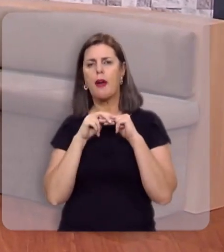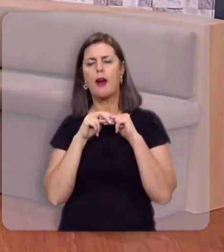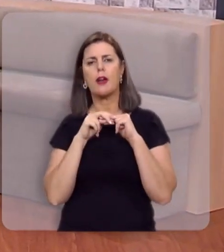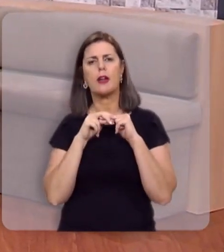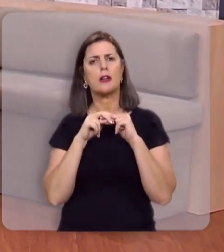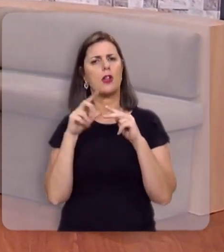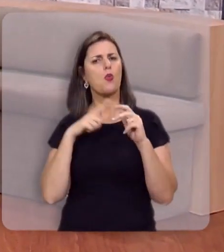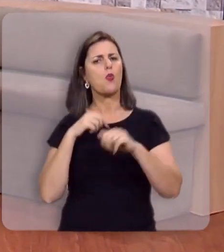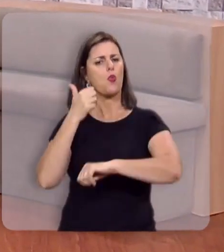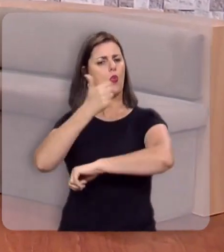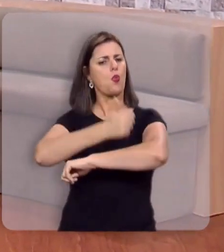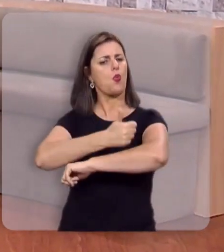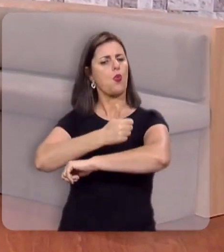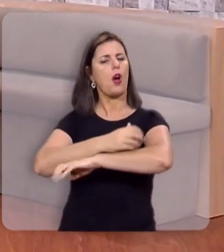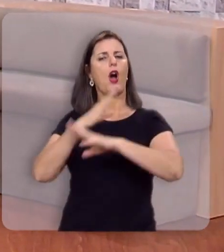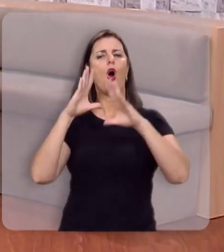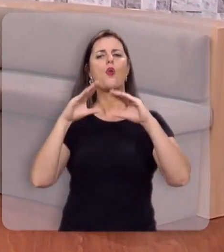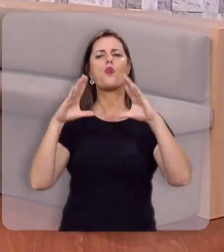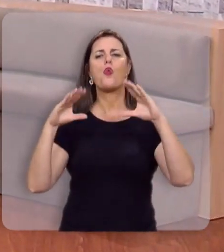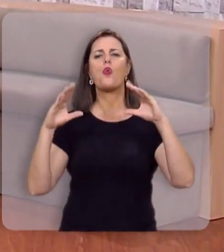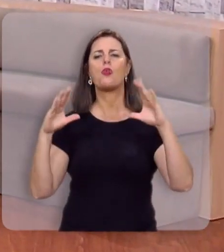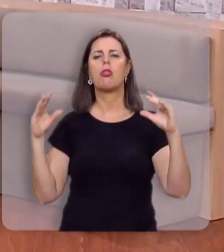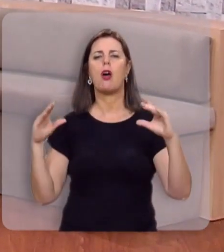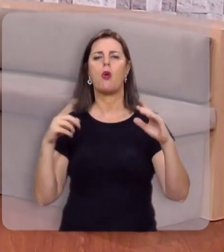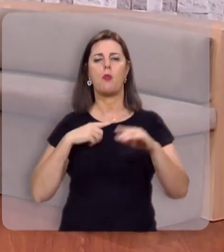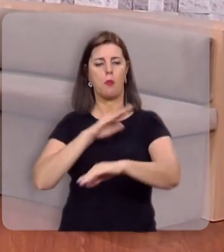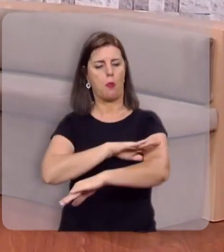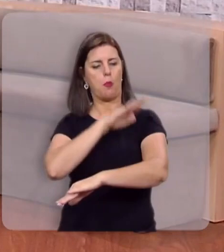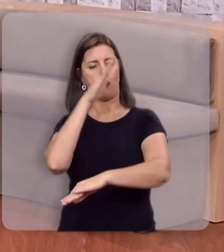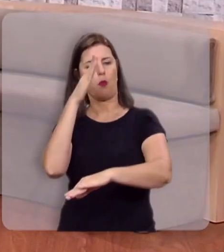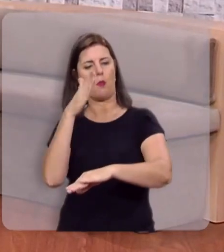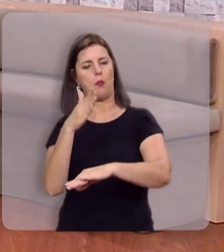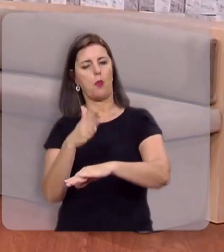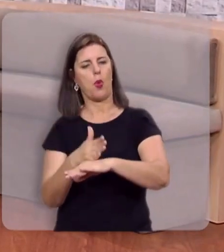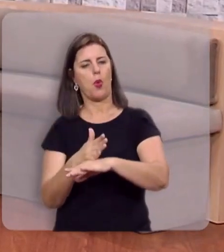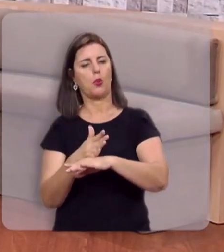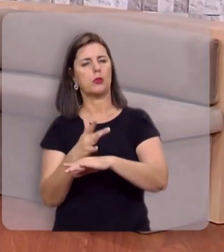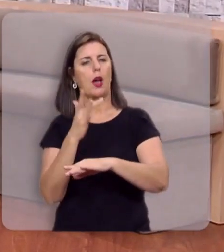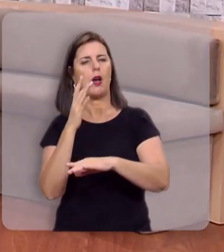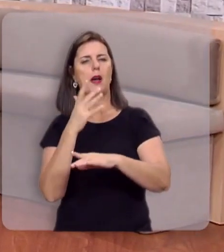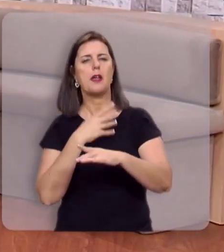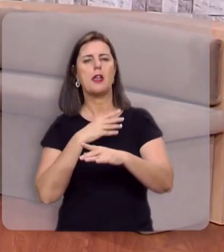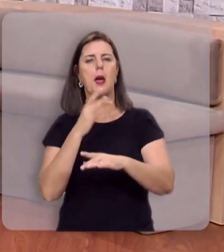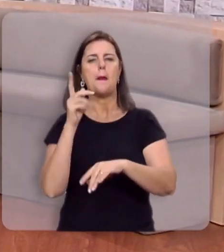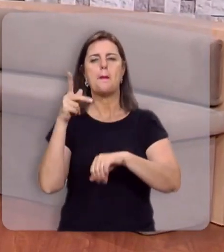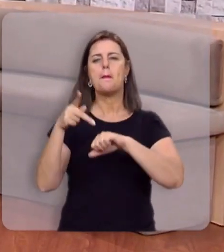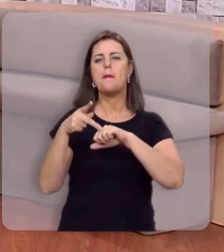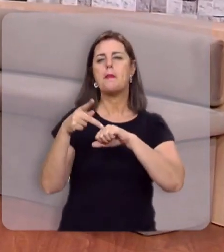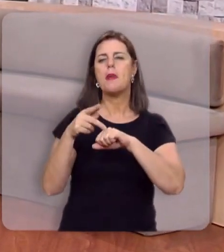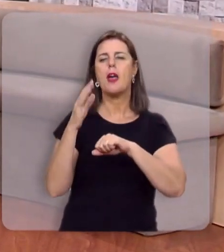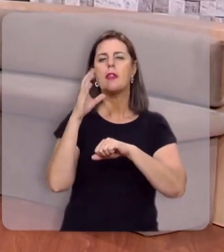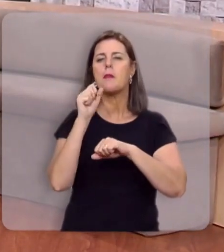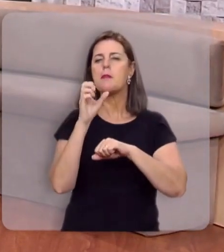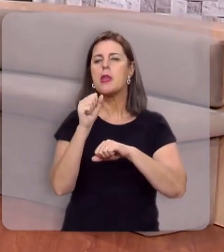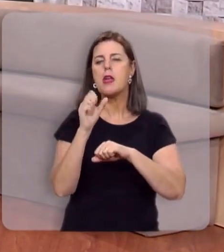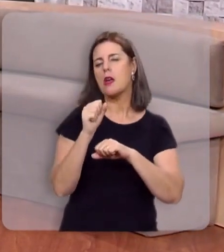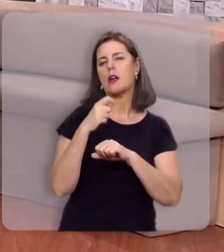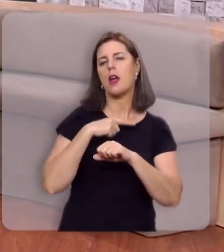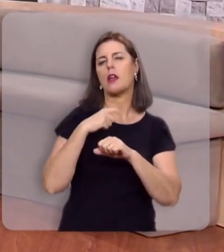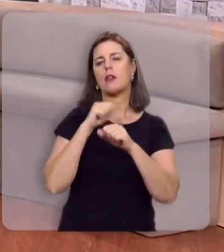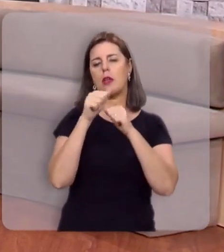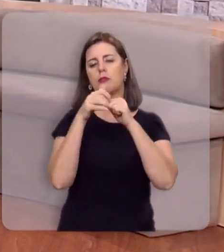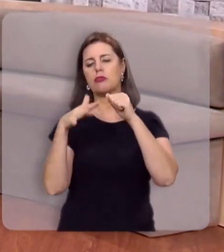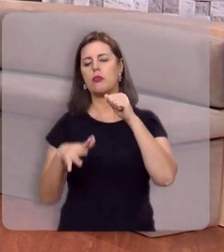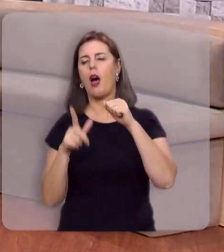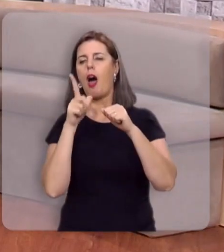sua castelo de algodão, uma montanha de rochas calcárias brancas, de onde brotam águas quentes